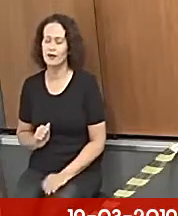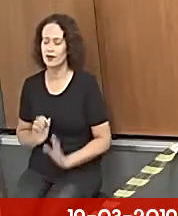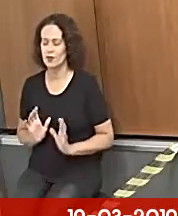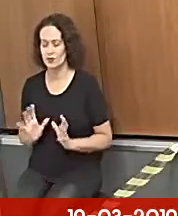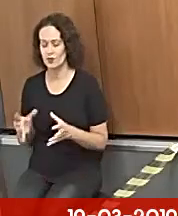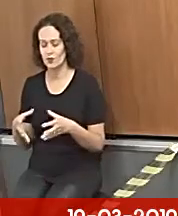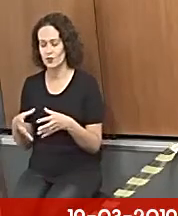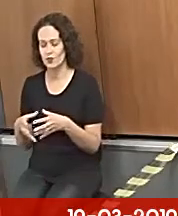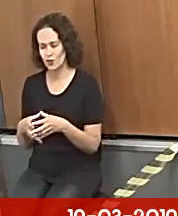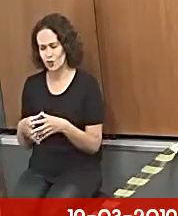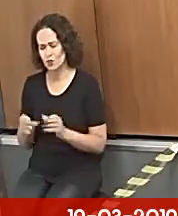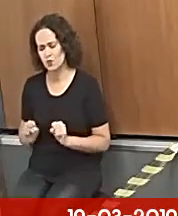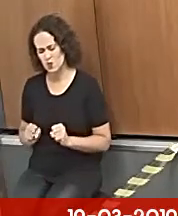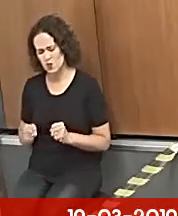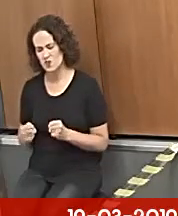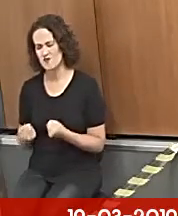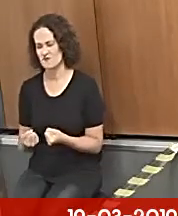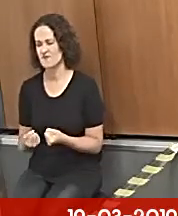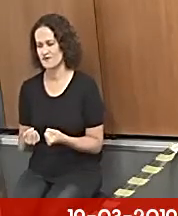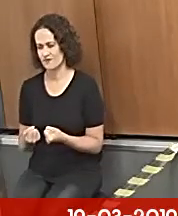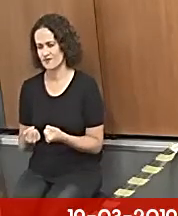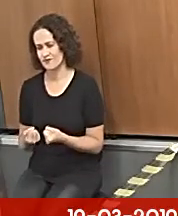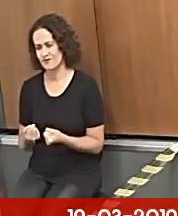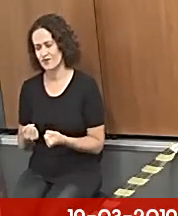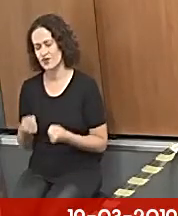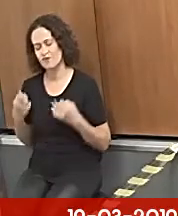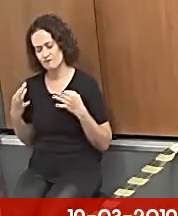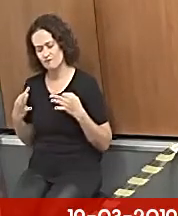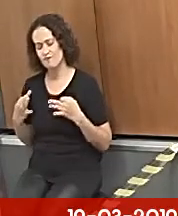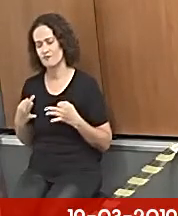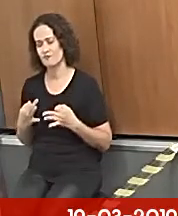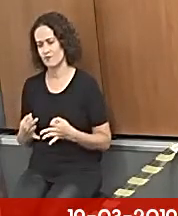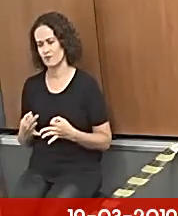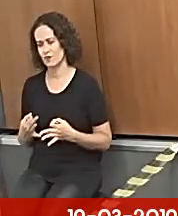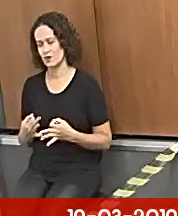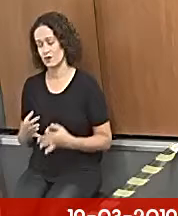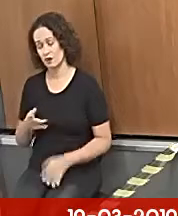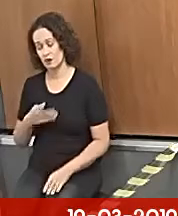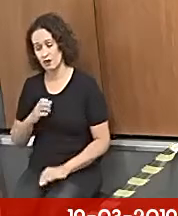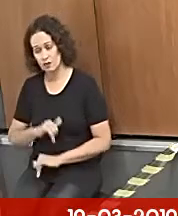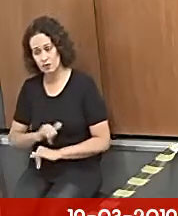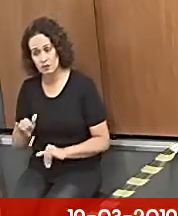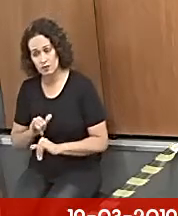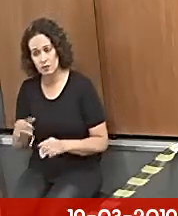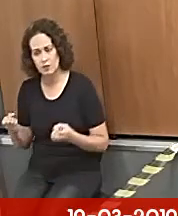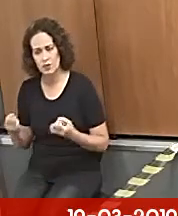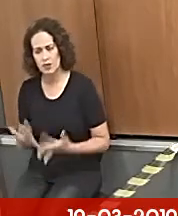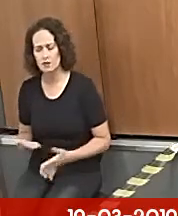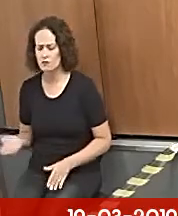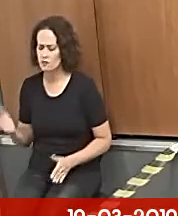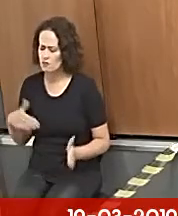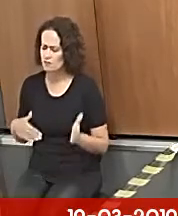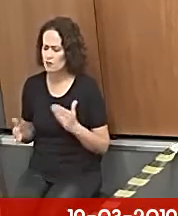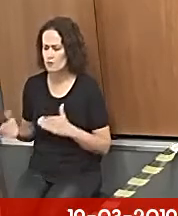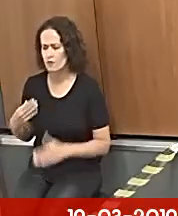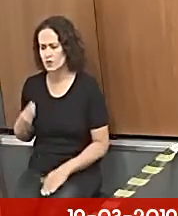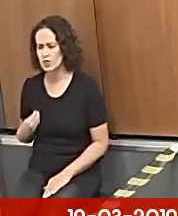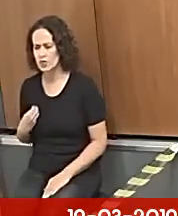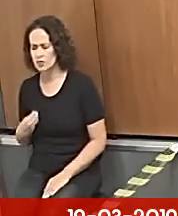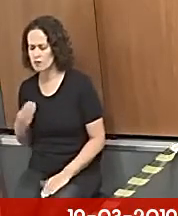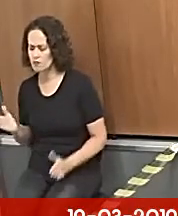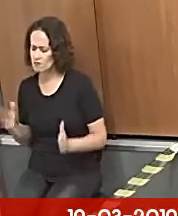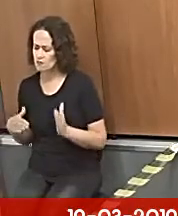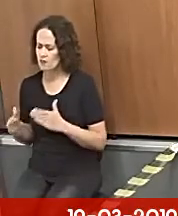uma muralha né então eu vocês podem ter certeza até para com os deficientes gente bom participar vão levar as demandas porque